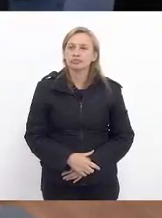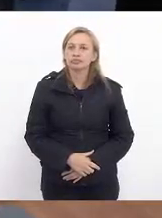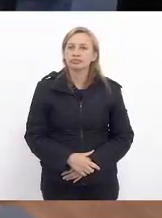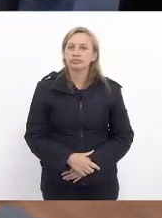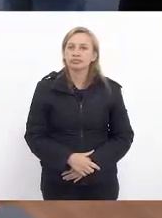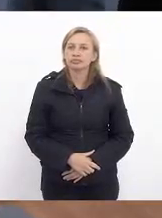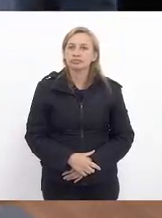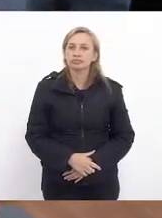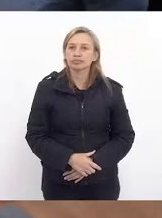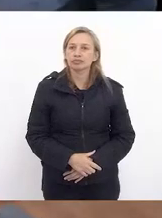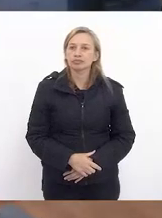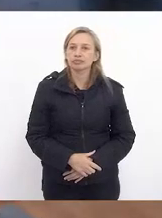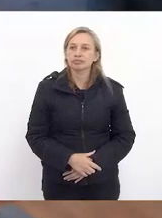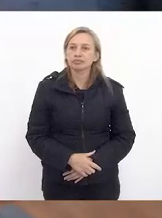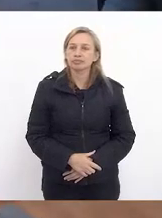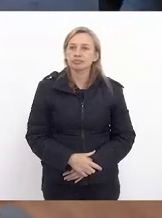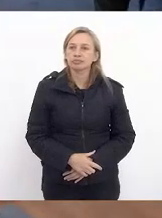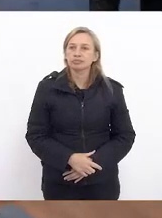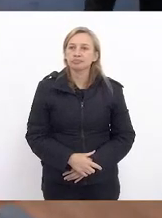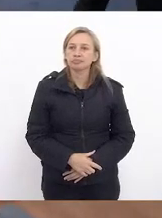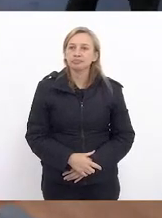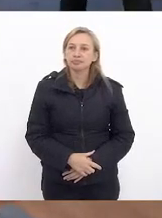a criança